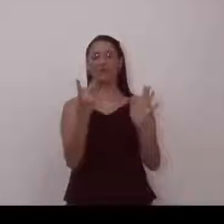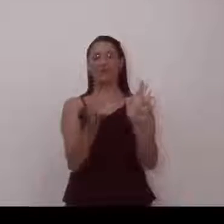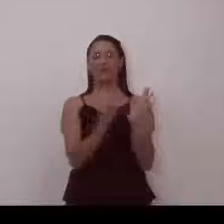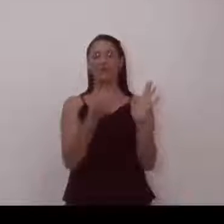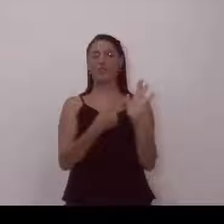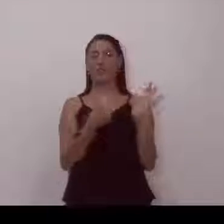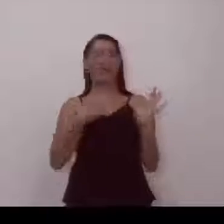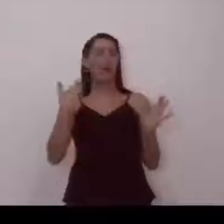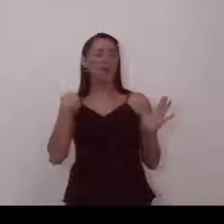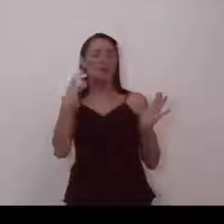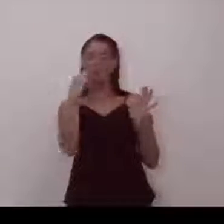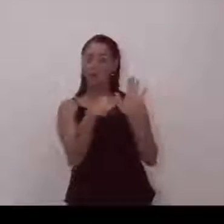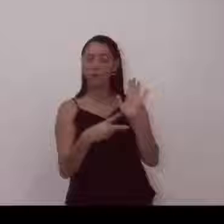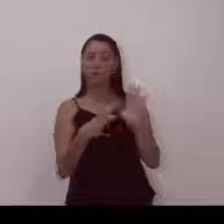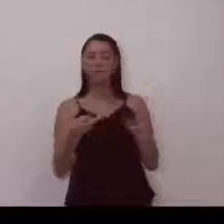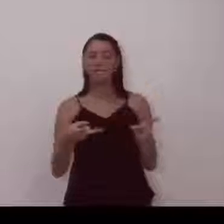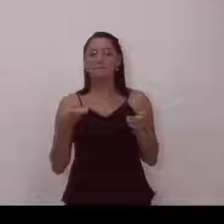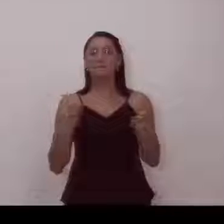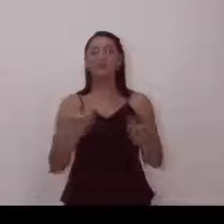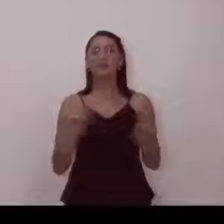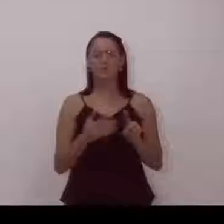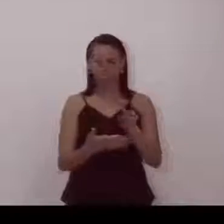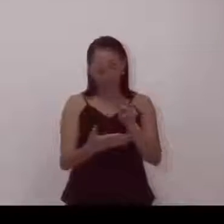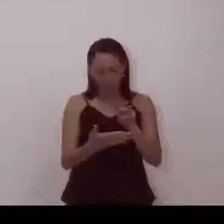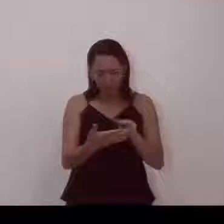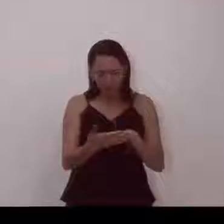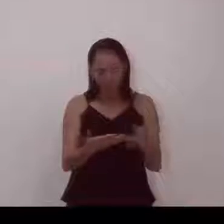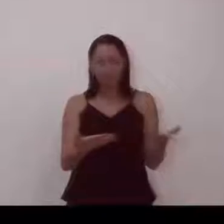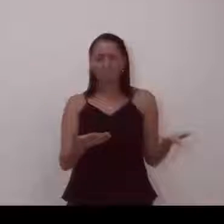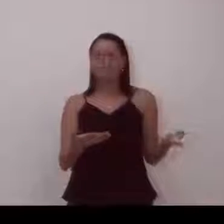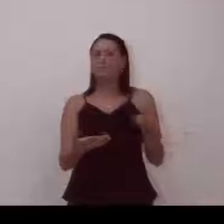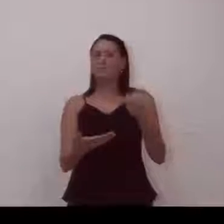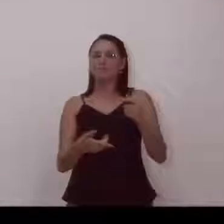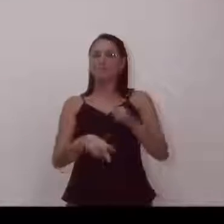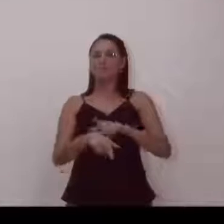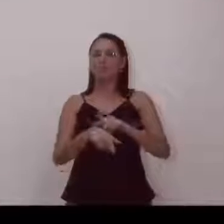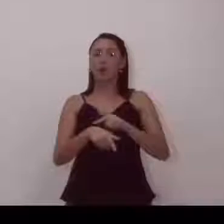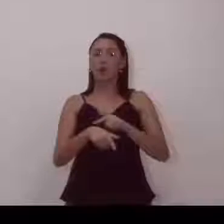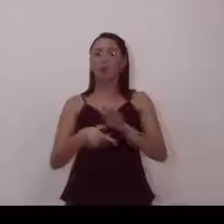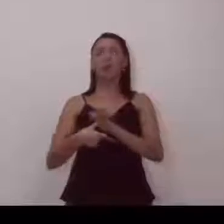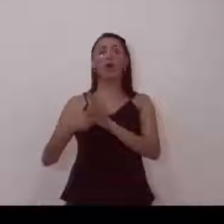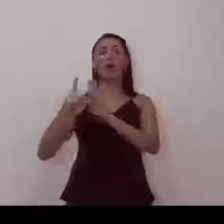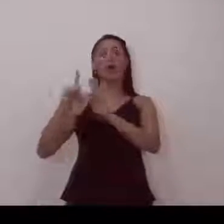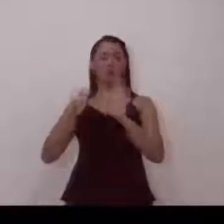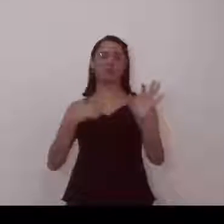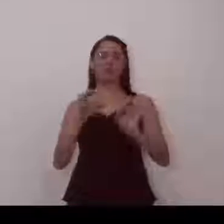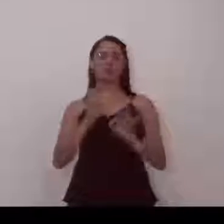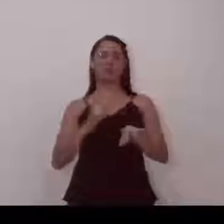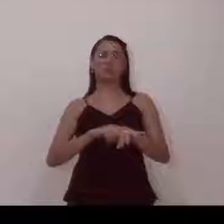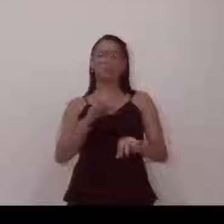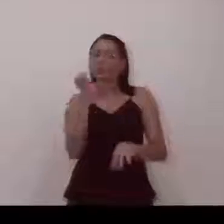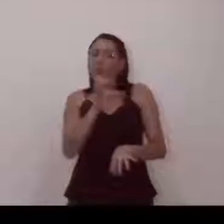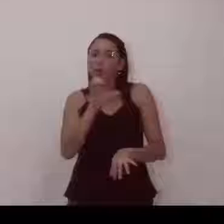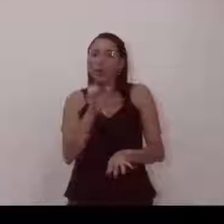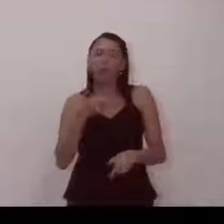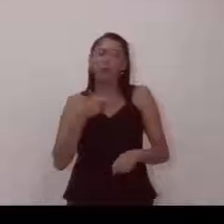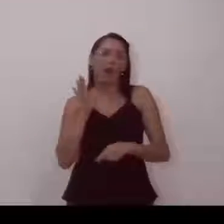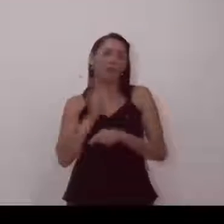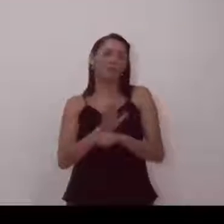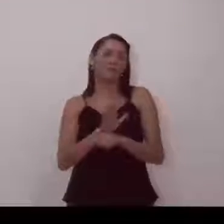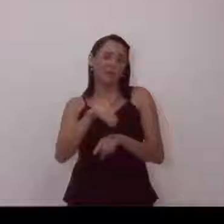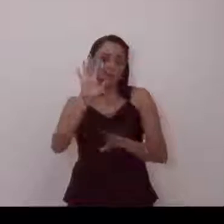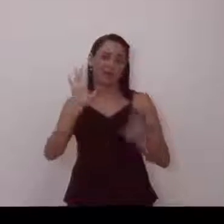vi agora, durante a sessão. Se tivesse mandado com mais tempo, sem a correria de uma extraordinária, talvez eu pudesse ter ajudado